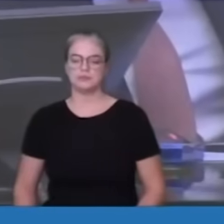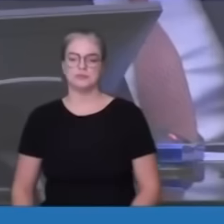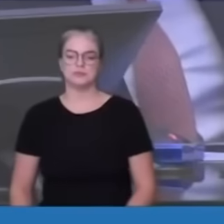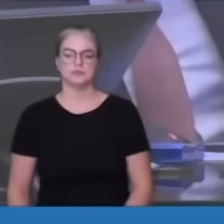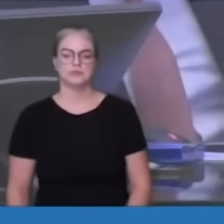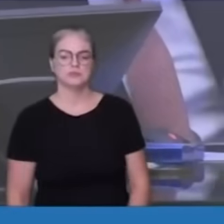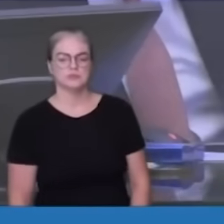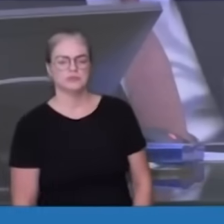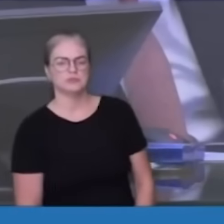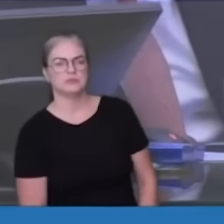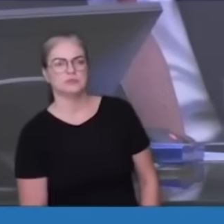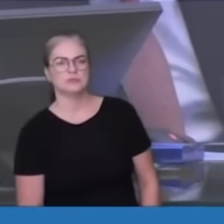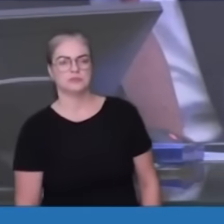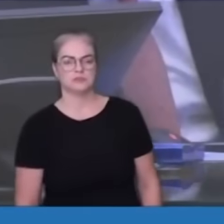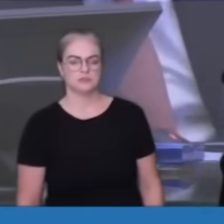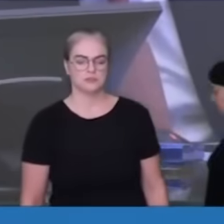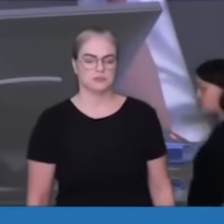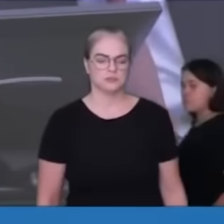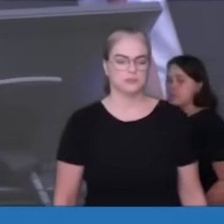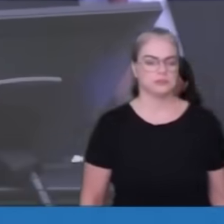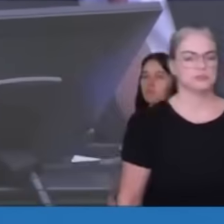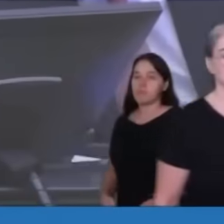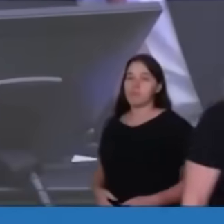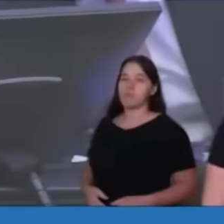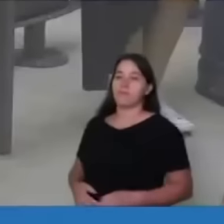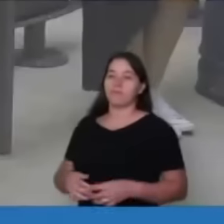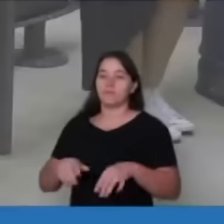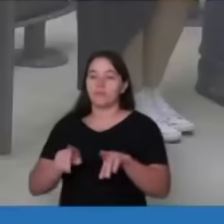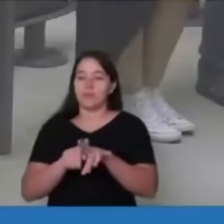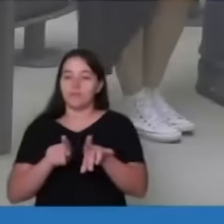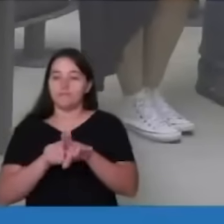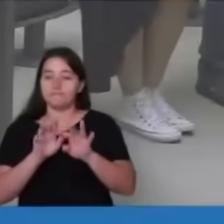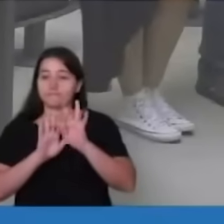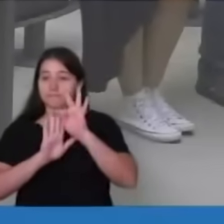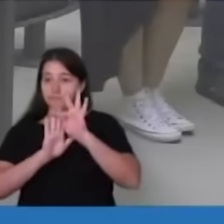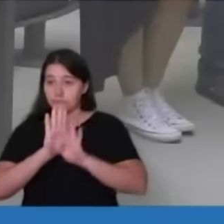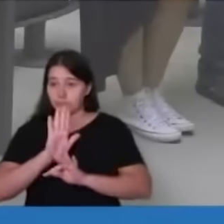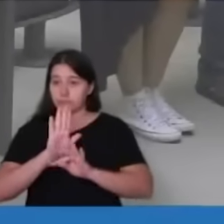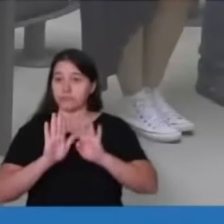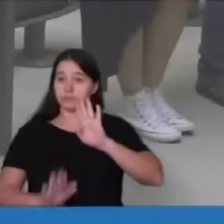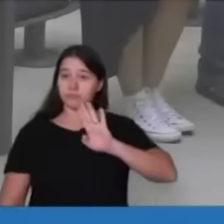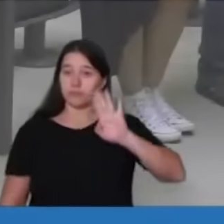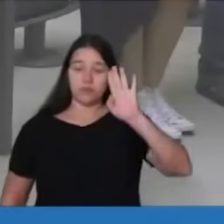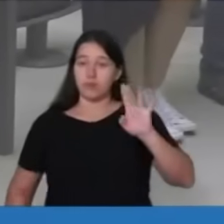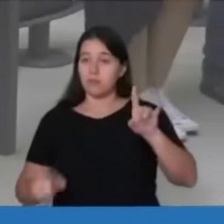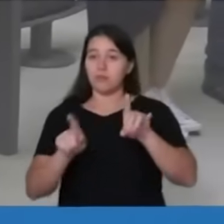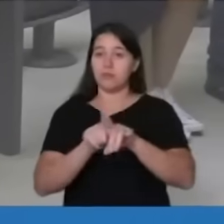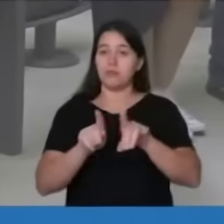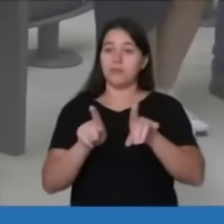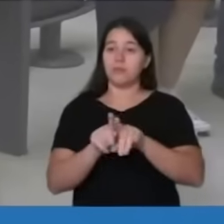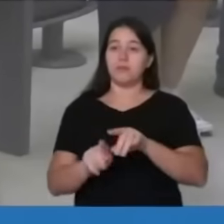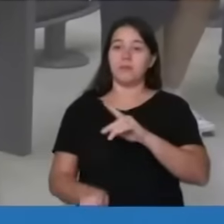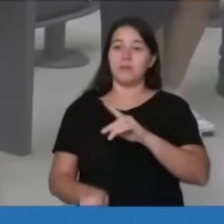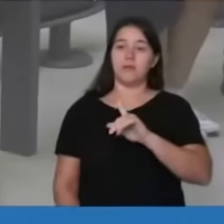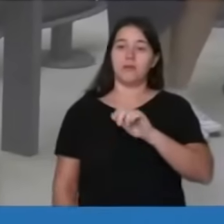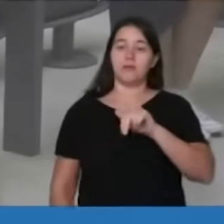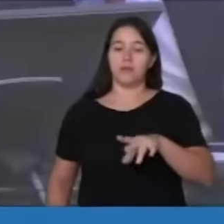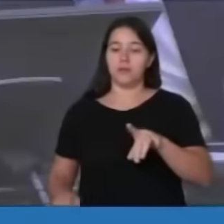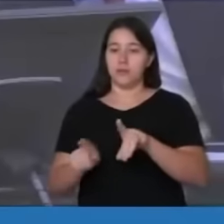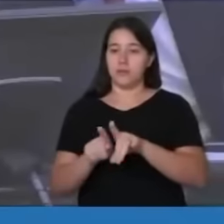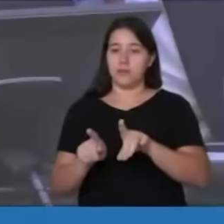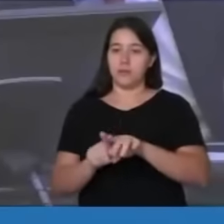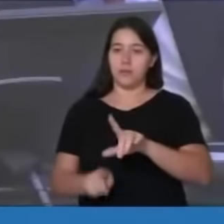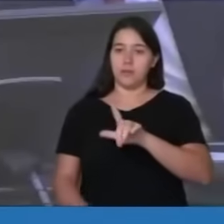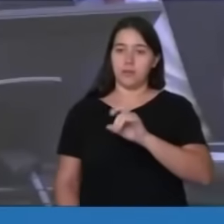há, além dos textos principais dos PLNs, inclusive da LOA, dois destaques. Um destaque